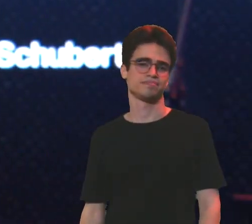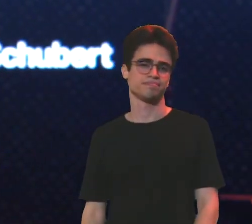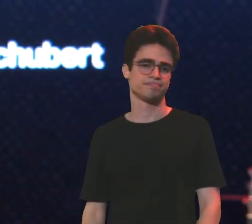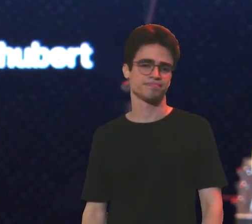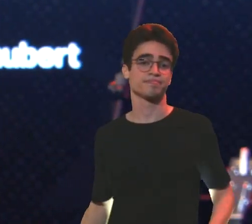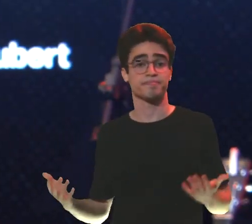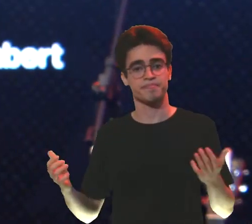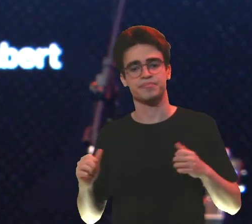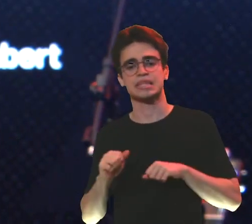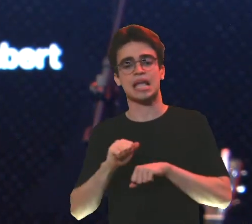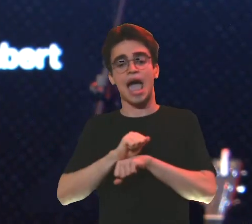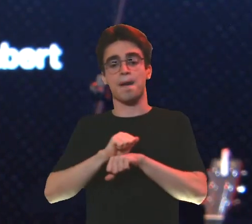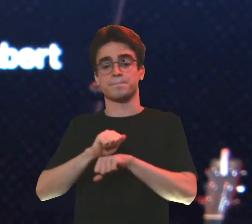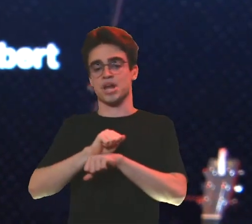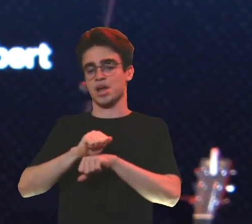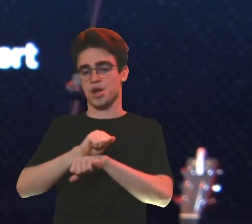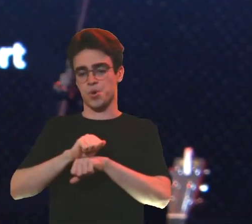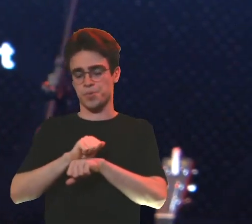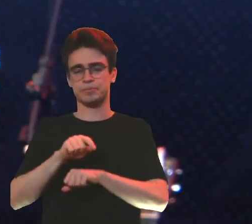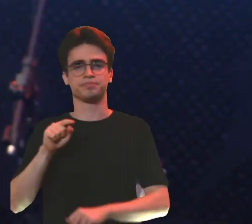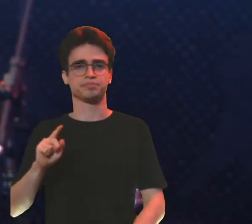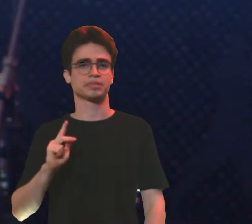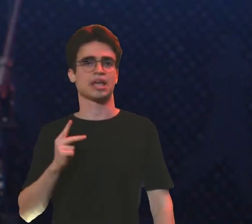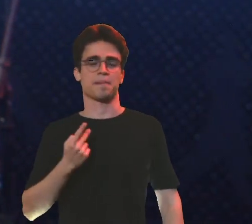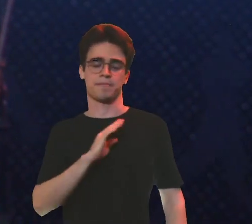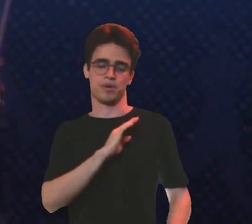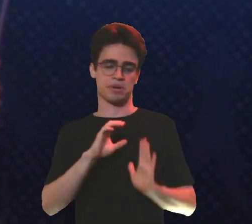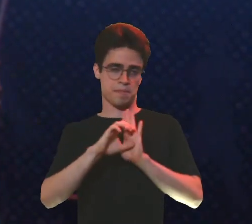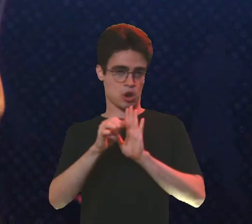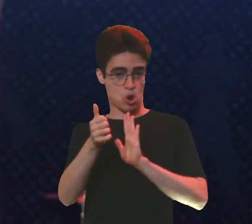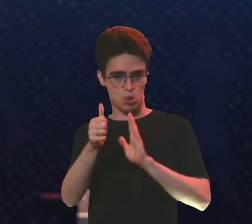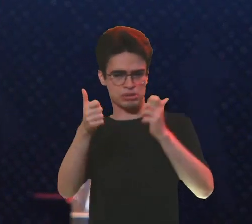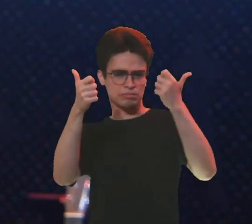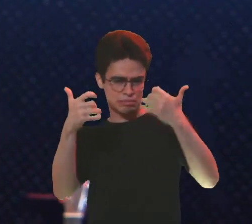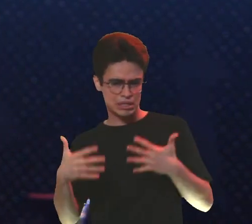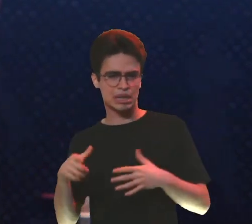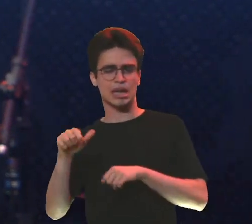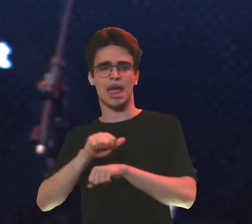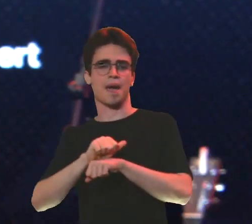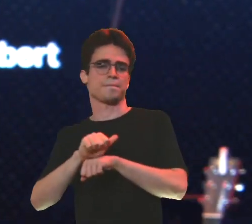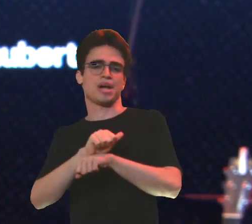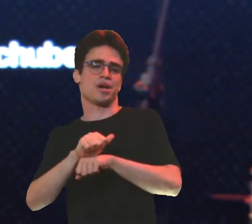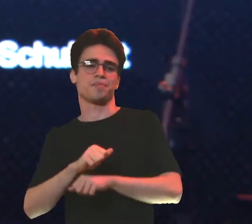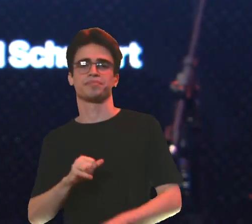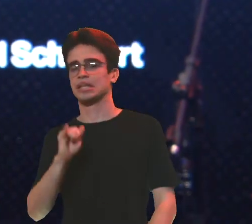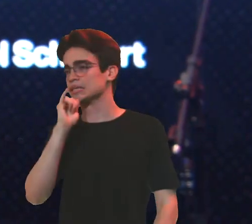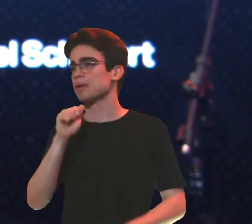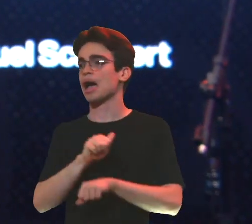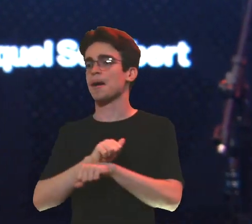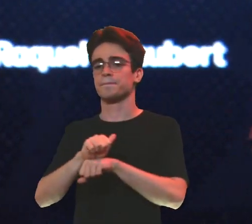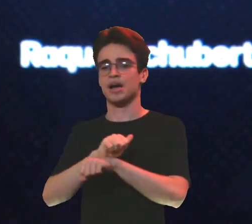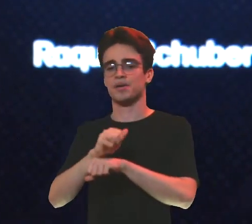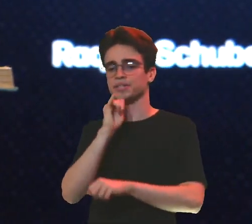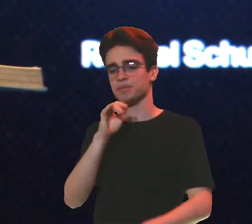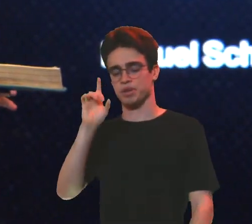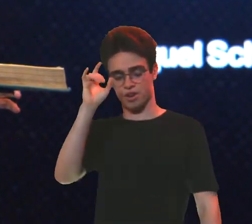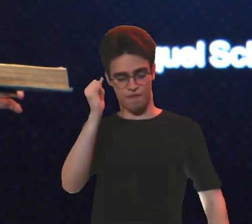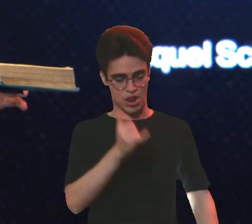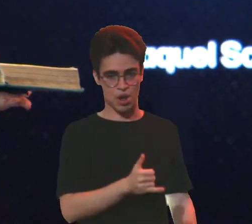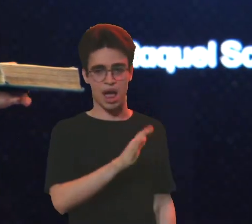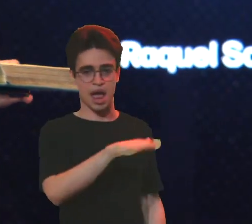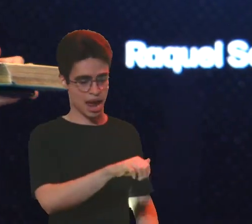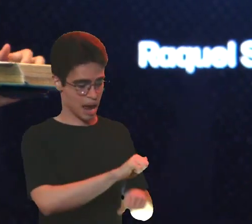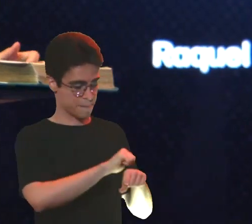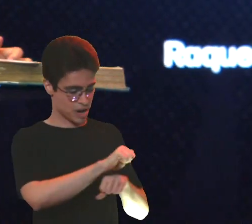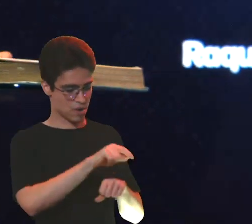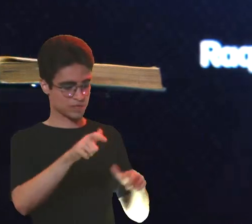Abraão, aqui em Hebreus 11, fala bastante de Abraão. Abraão não deu um salto no escuro. Não foi assim, Deus falou, Abraão, sai